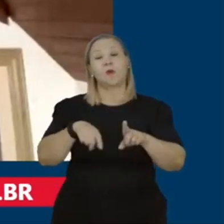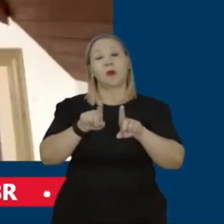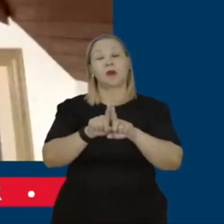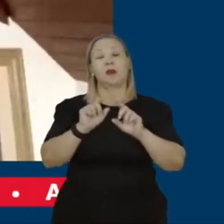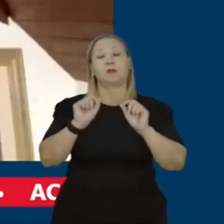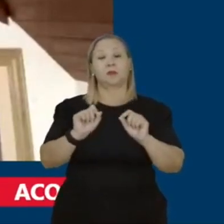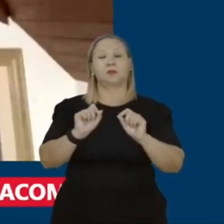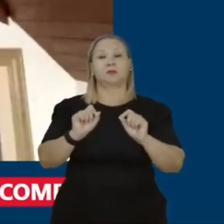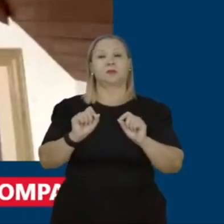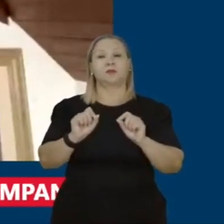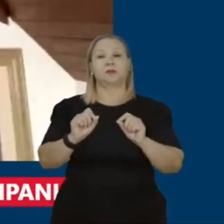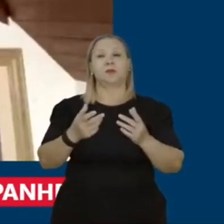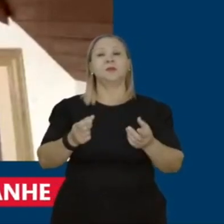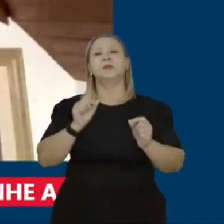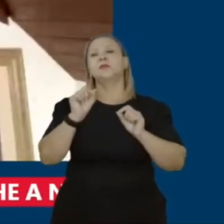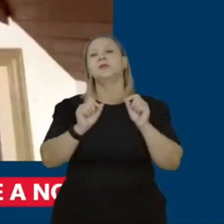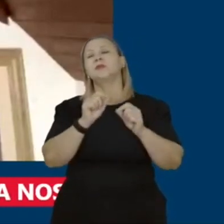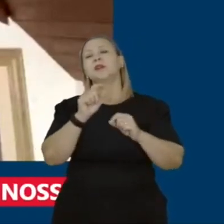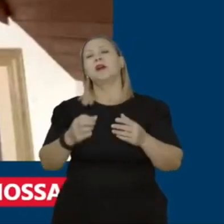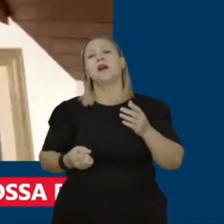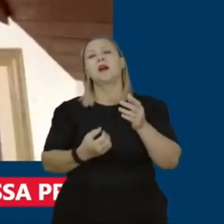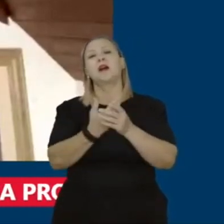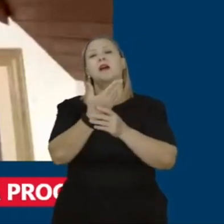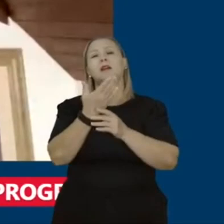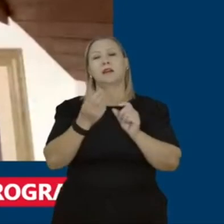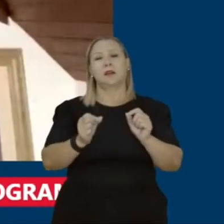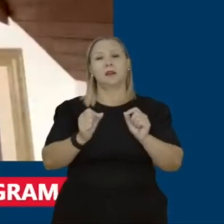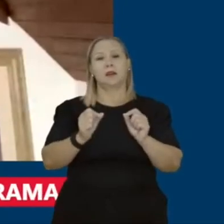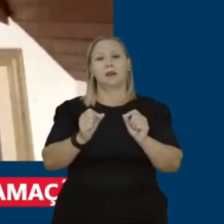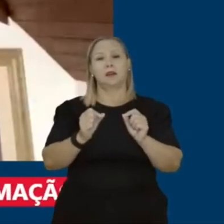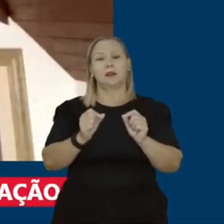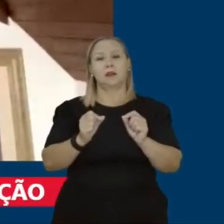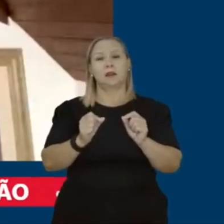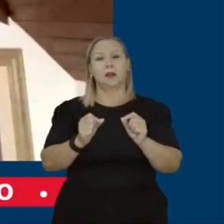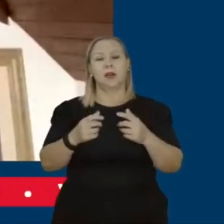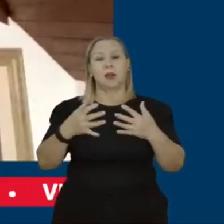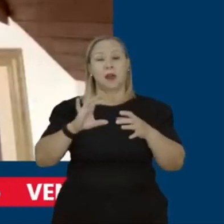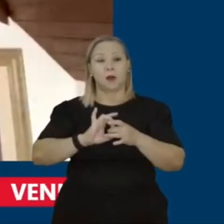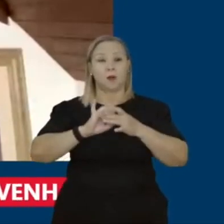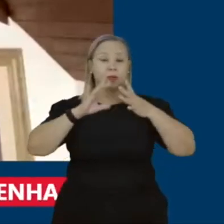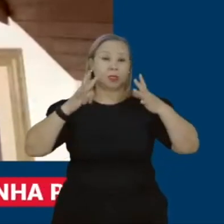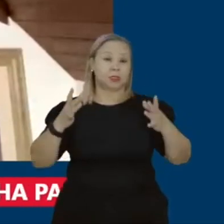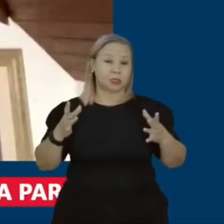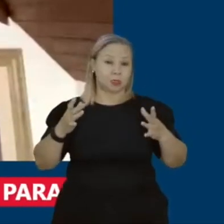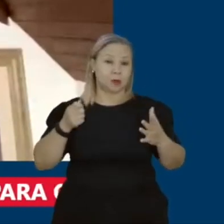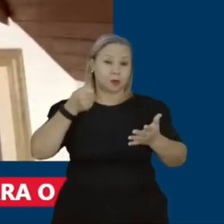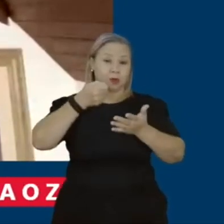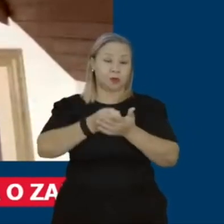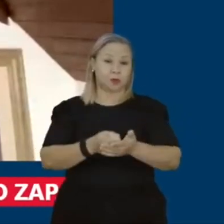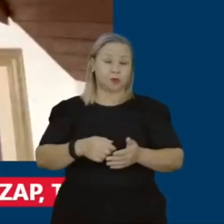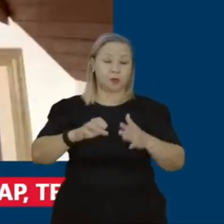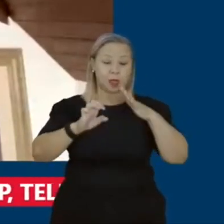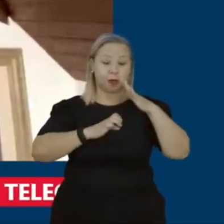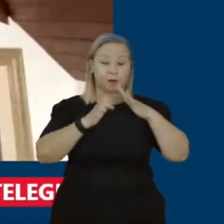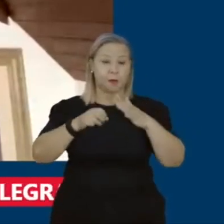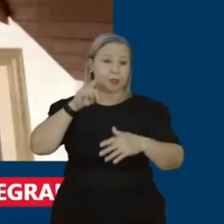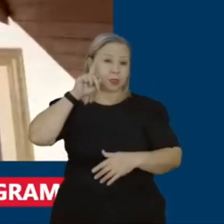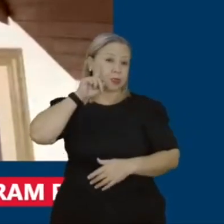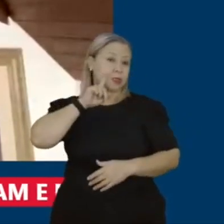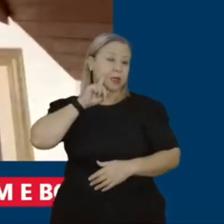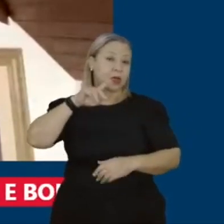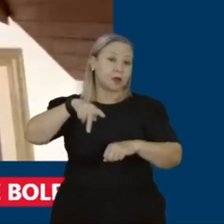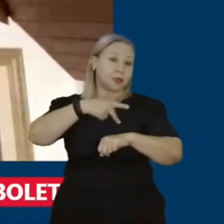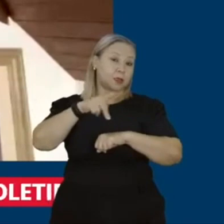porque quem é que estabelece a concessão absoluta para empresas estrangeiras? Um país africano